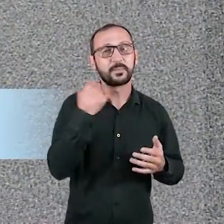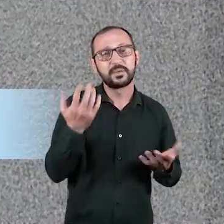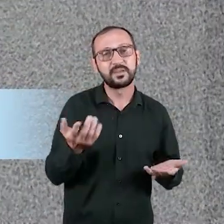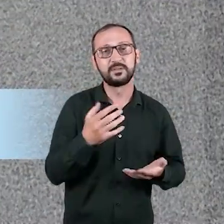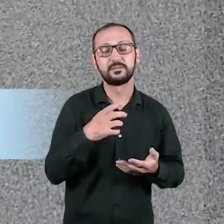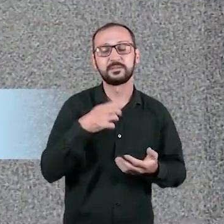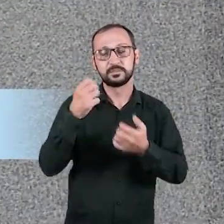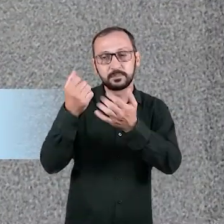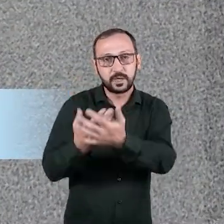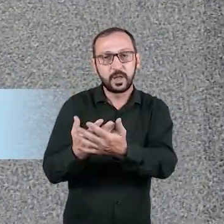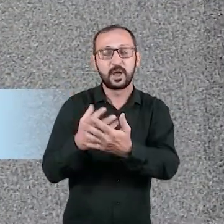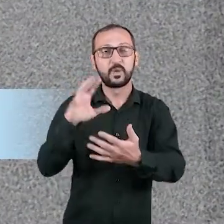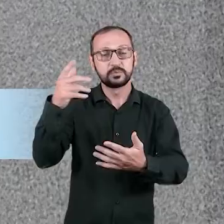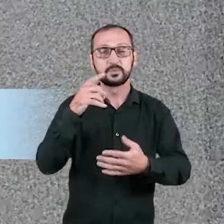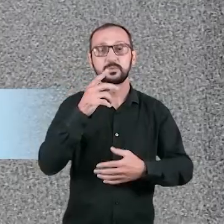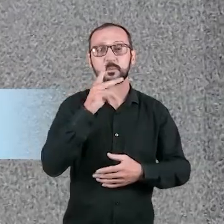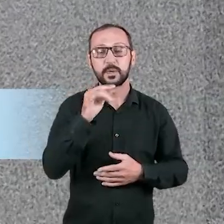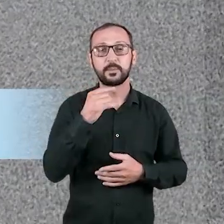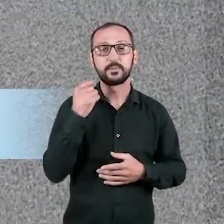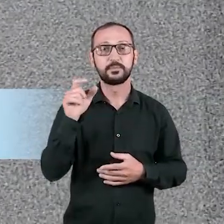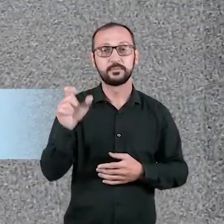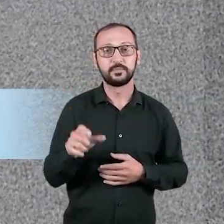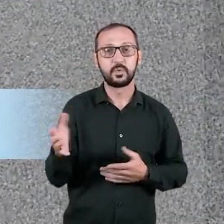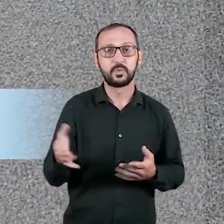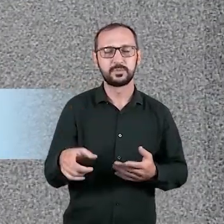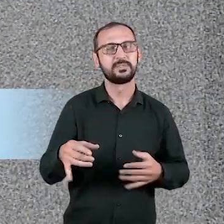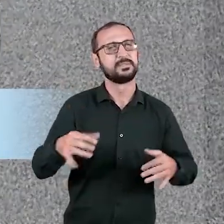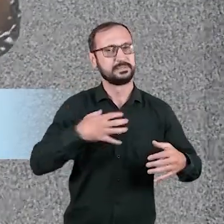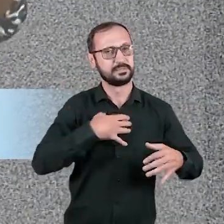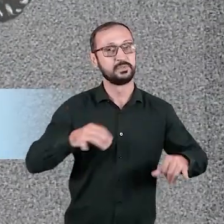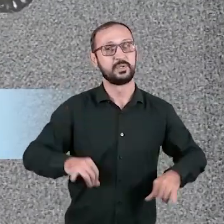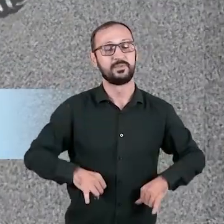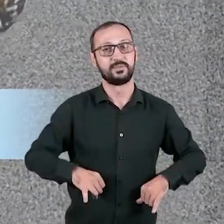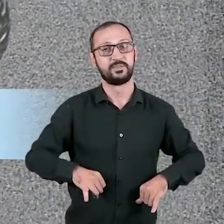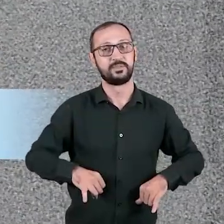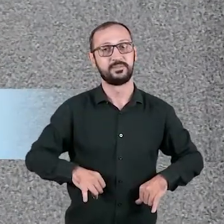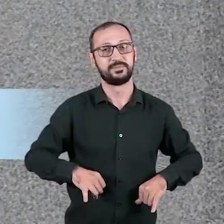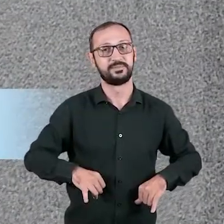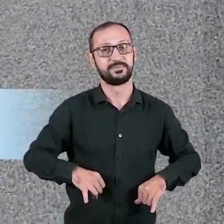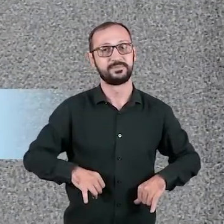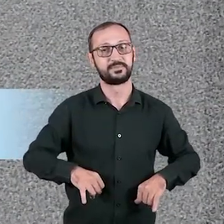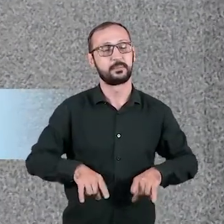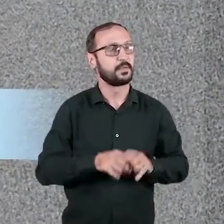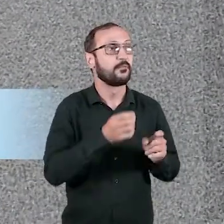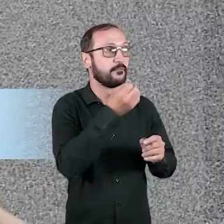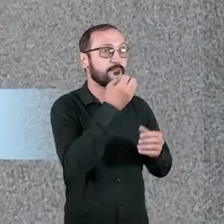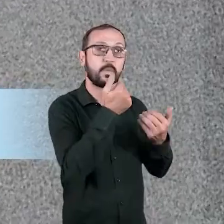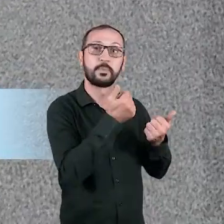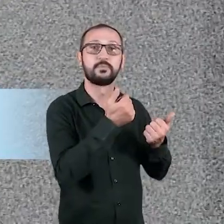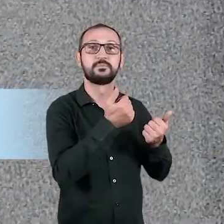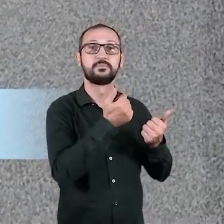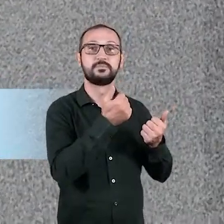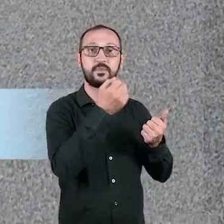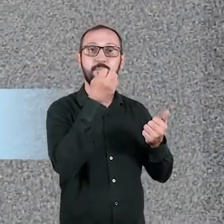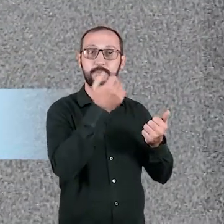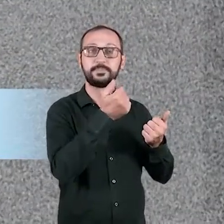falávamos sobre isso até que o pai se foi. E ela, hoje em dia, ela sofre, mas ela fala, foi bom,